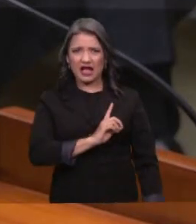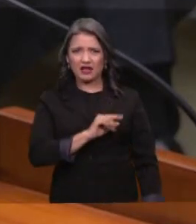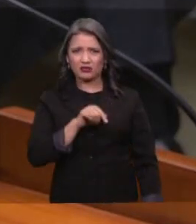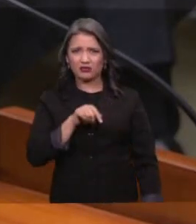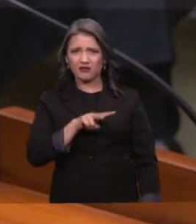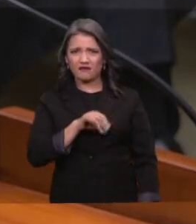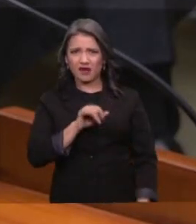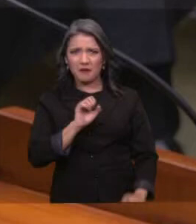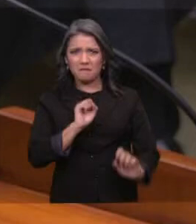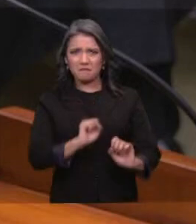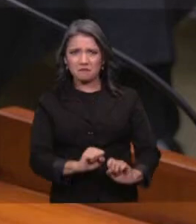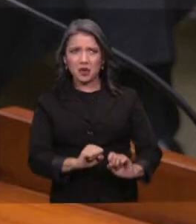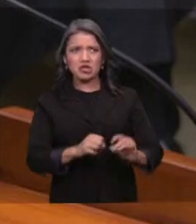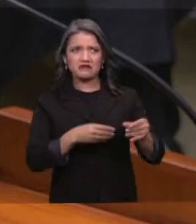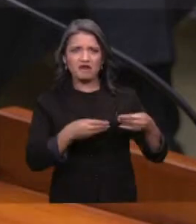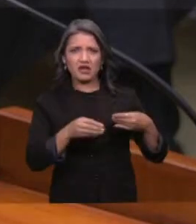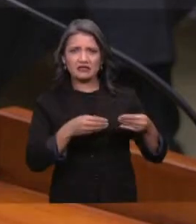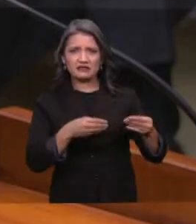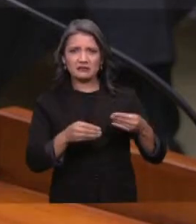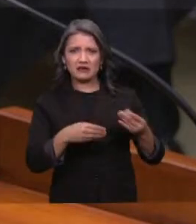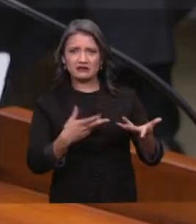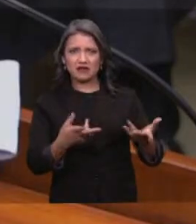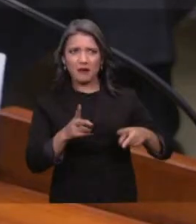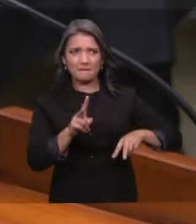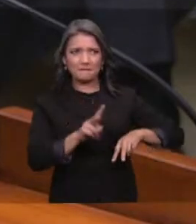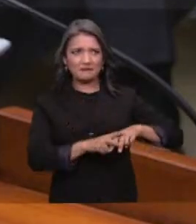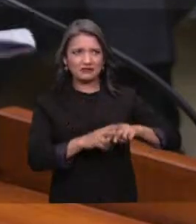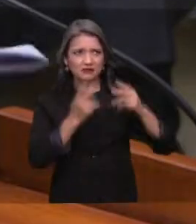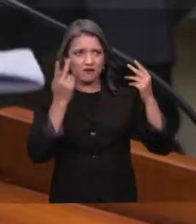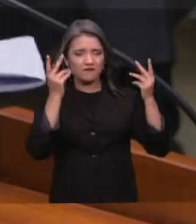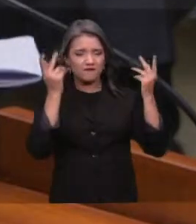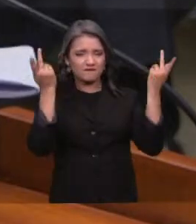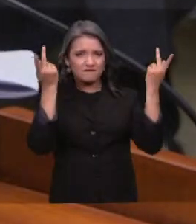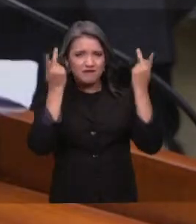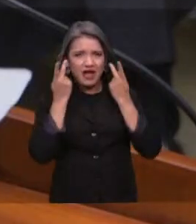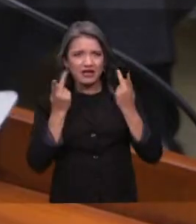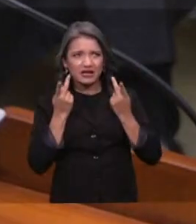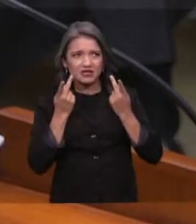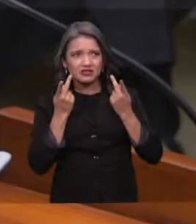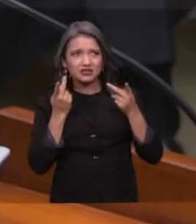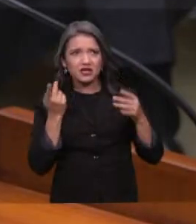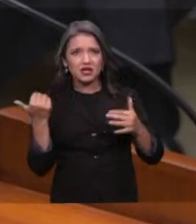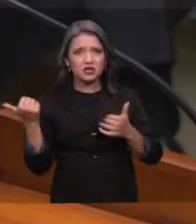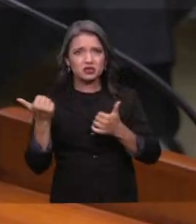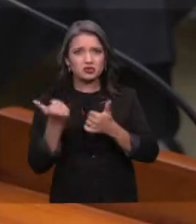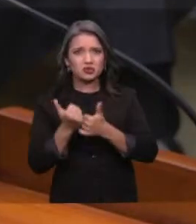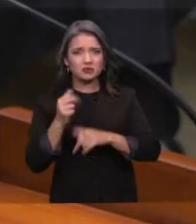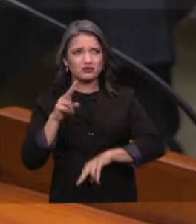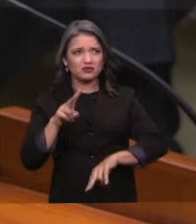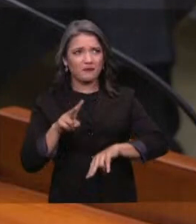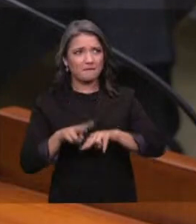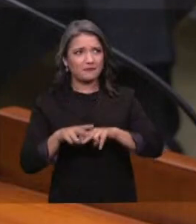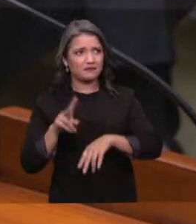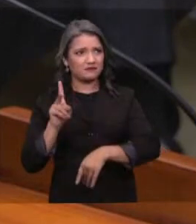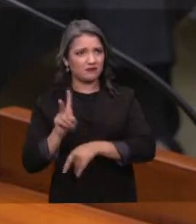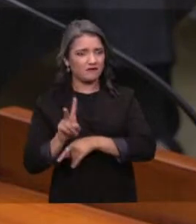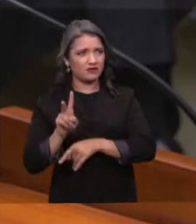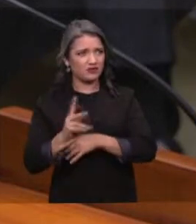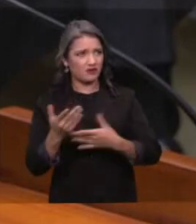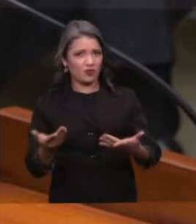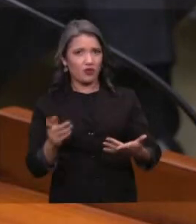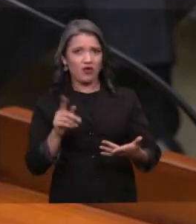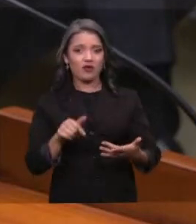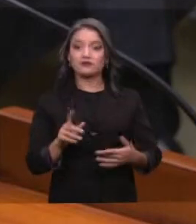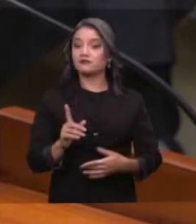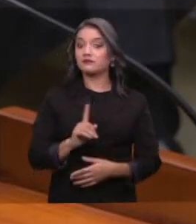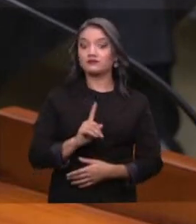flagrante, que pode substituir por prisão preventiva? Evidentemente que não. Essa autoridade competente